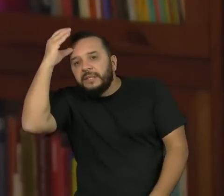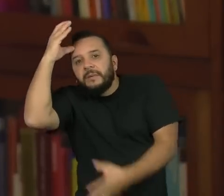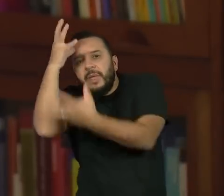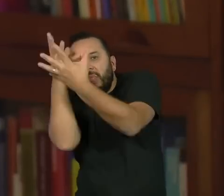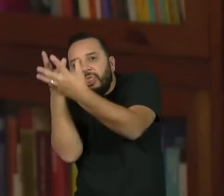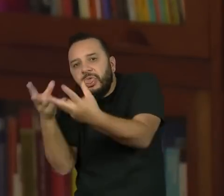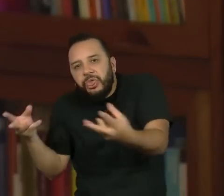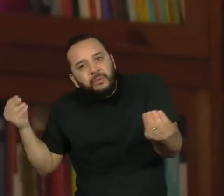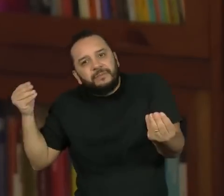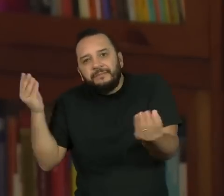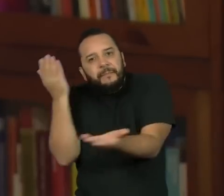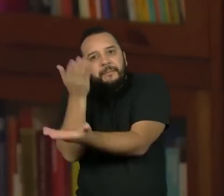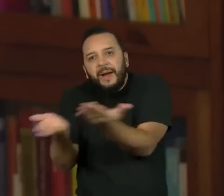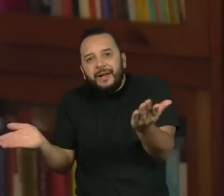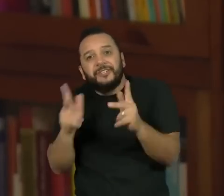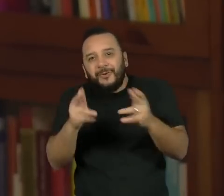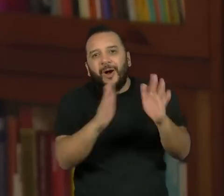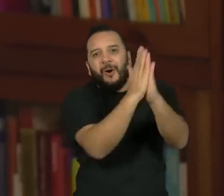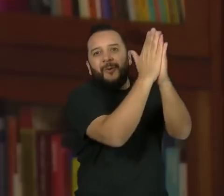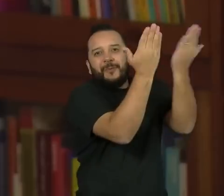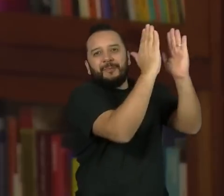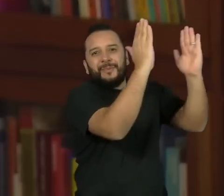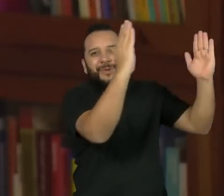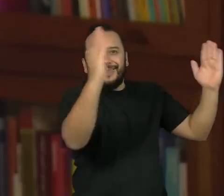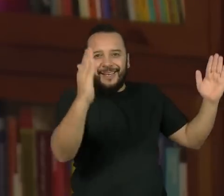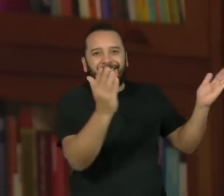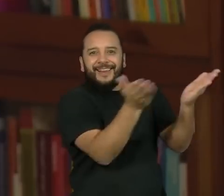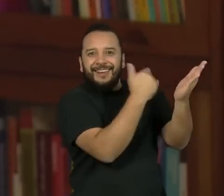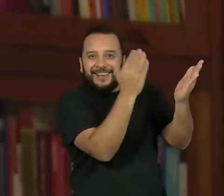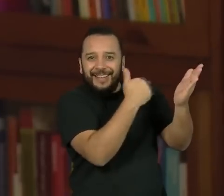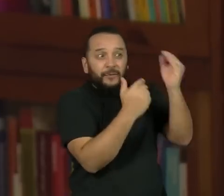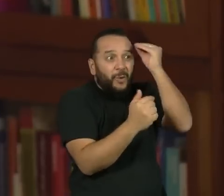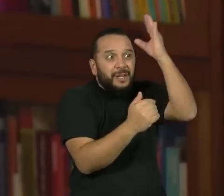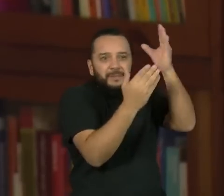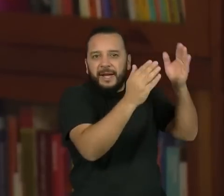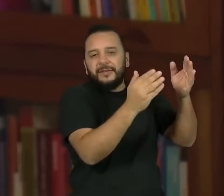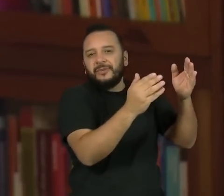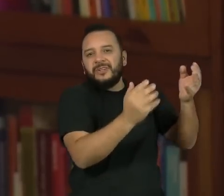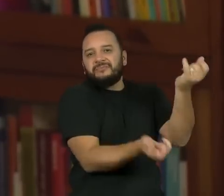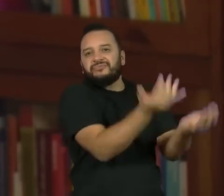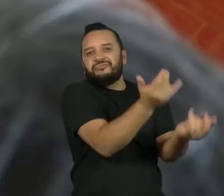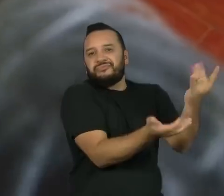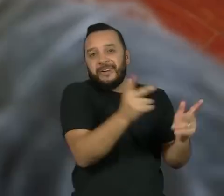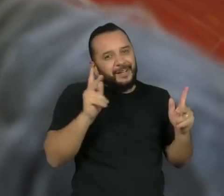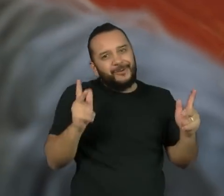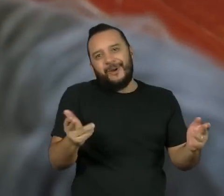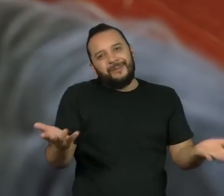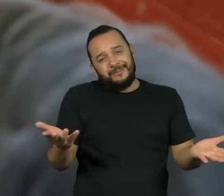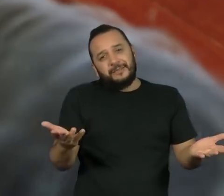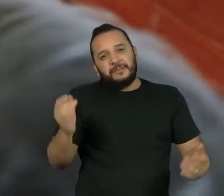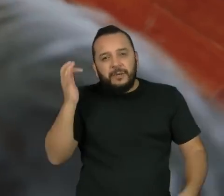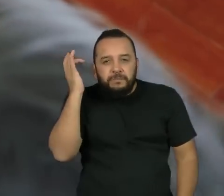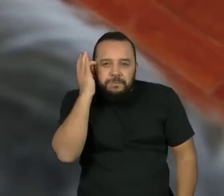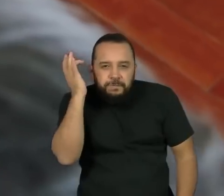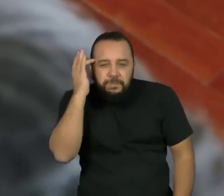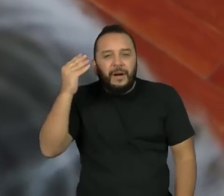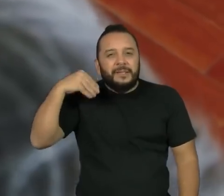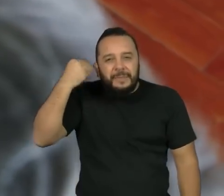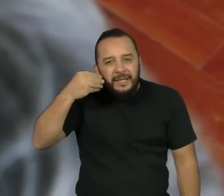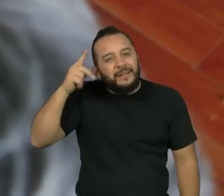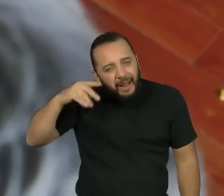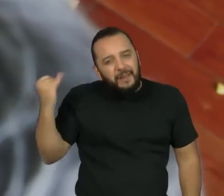das vivências é algo fundamental, mas nem sempre considerado.